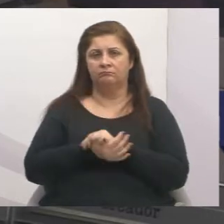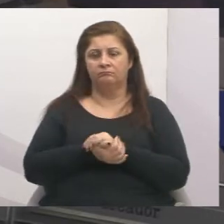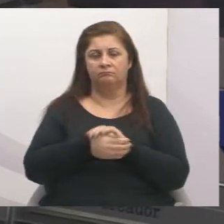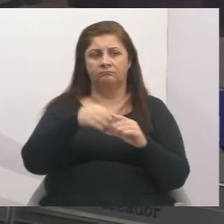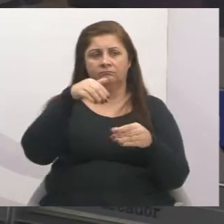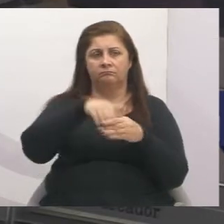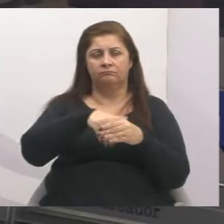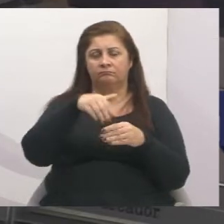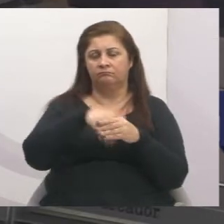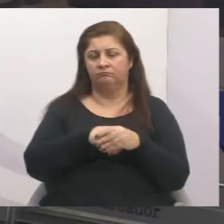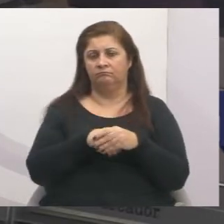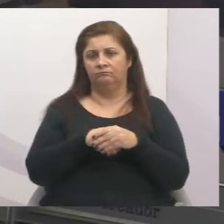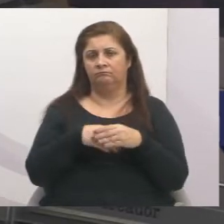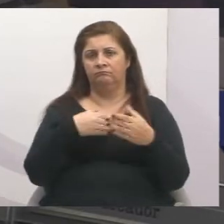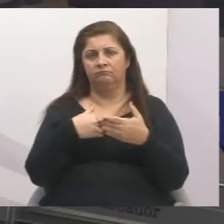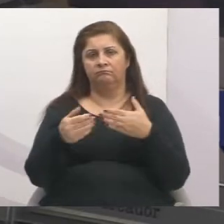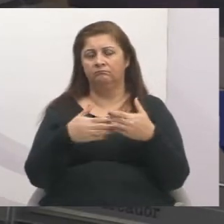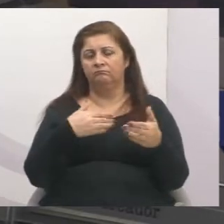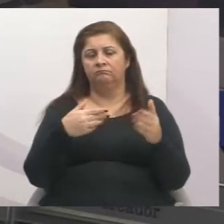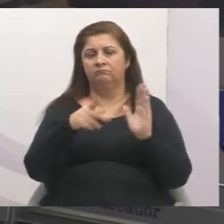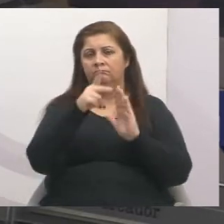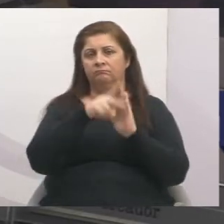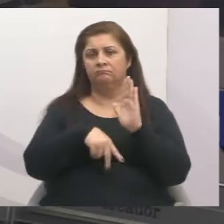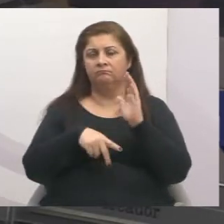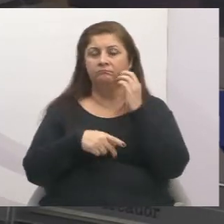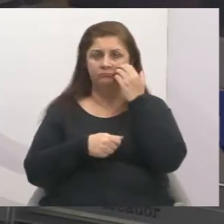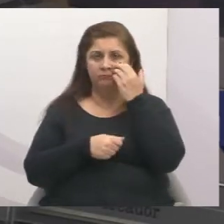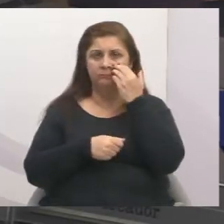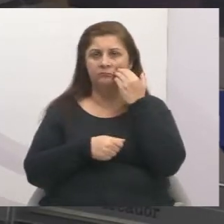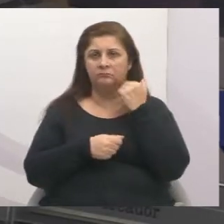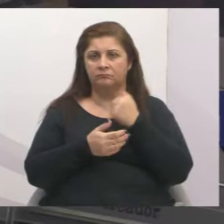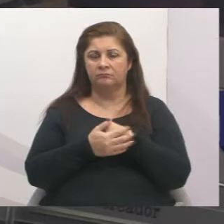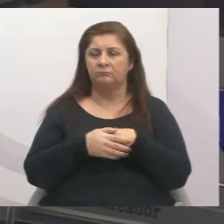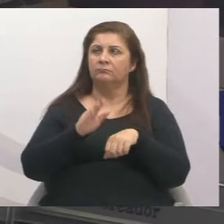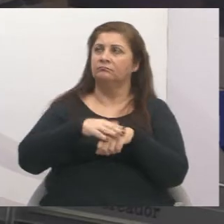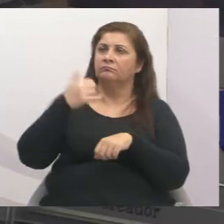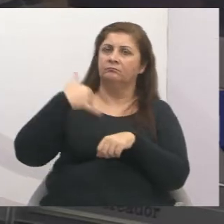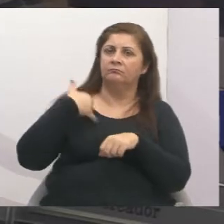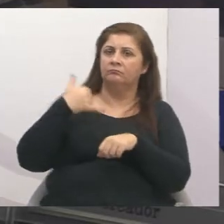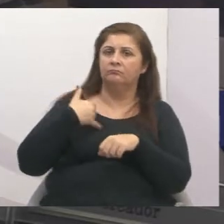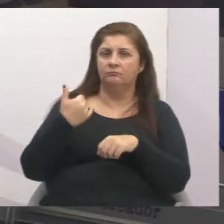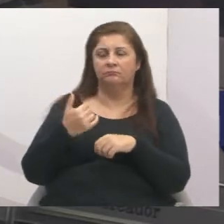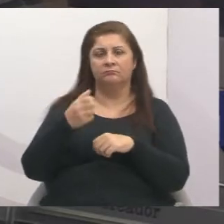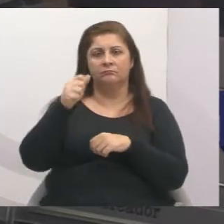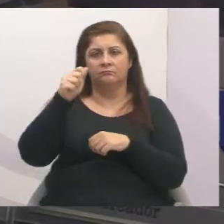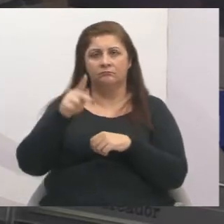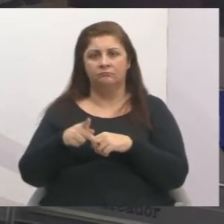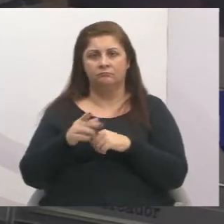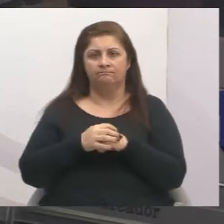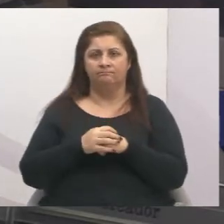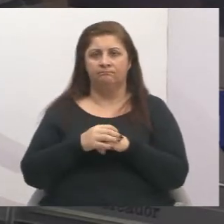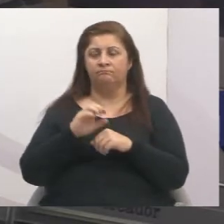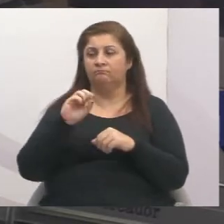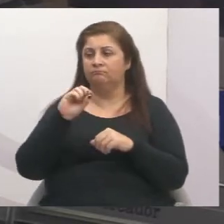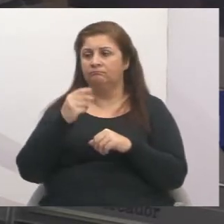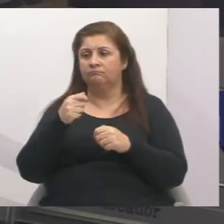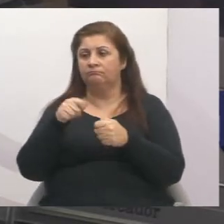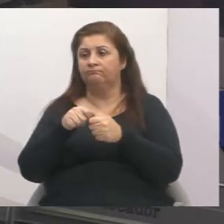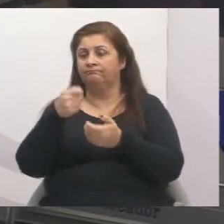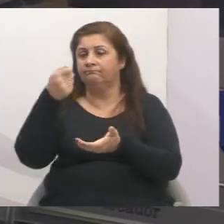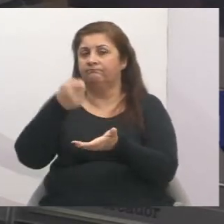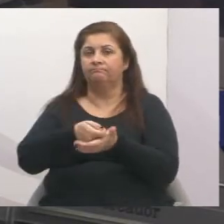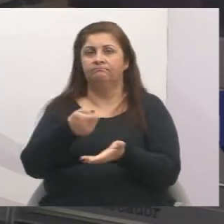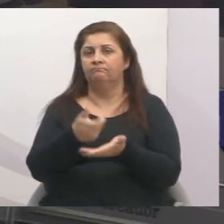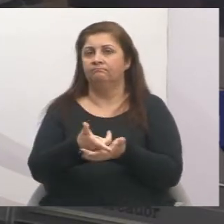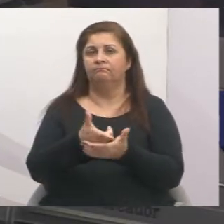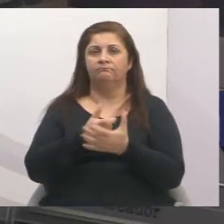votando qualquer tipo de projeto que venha aumentar a idade, que venha colocar a mão no bolso do servidor.